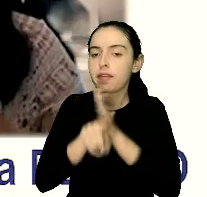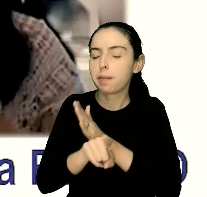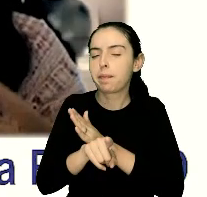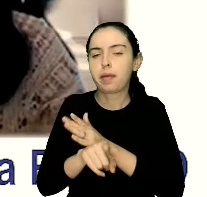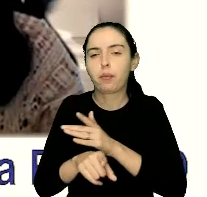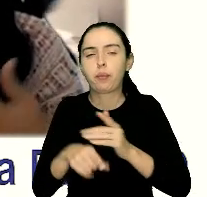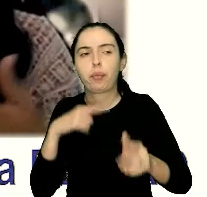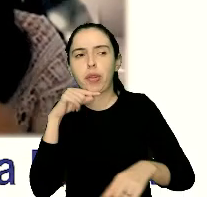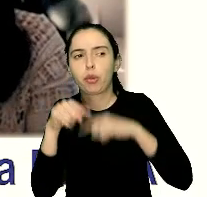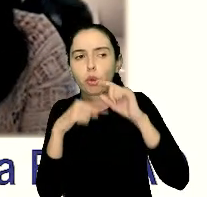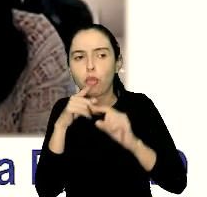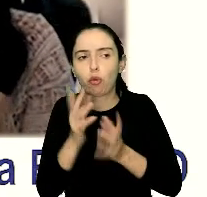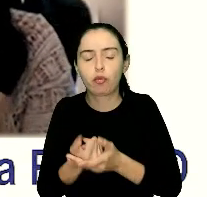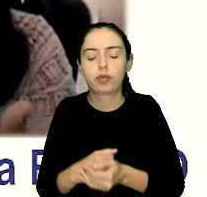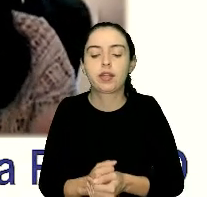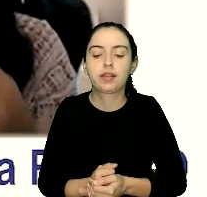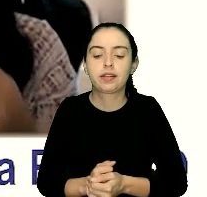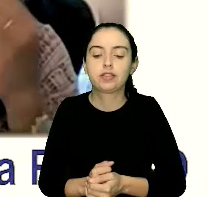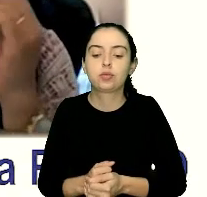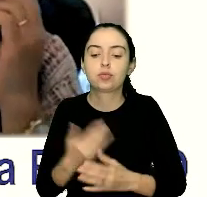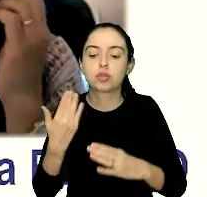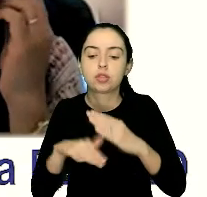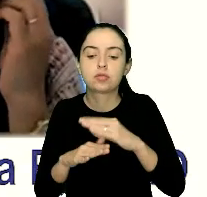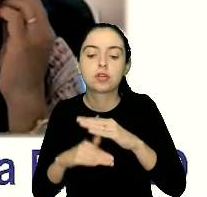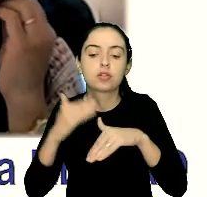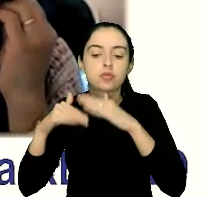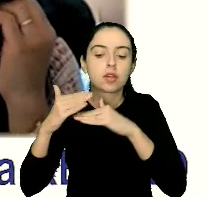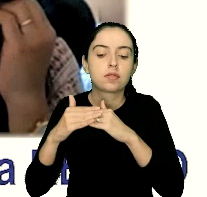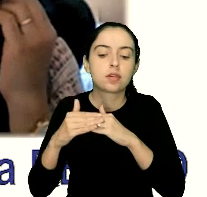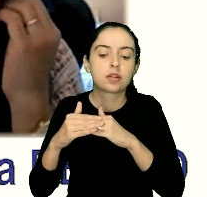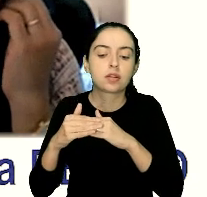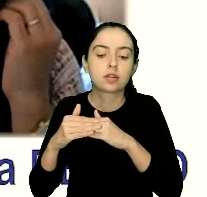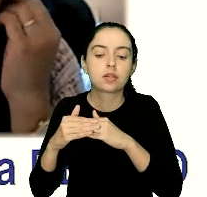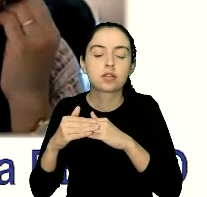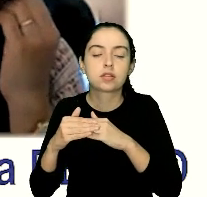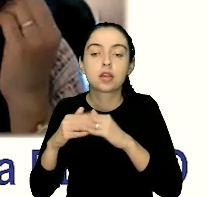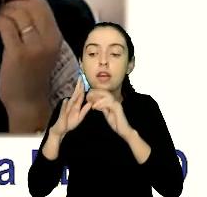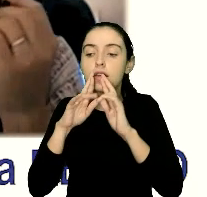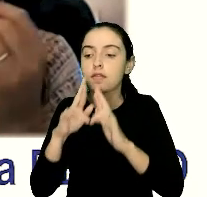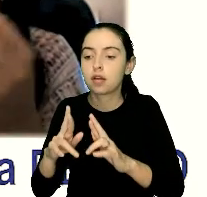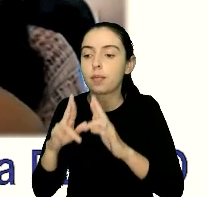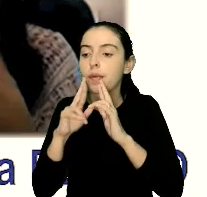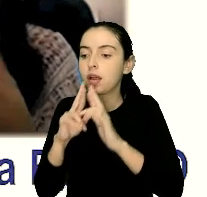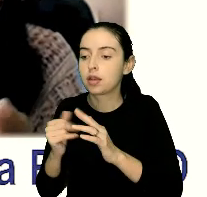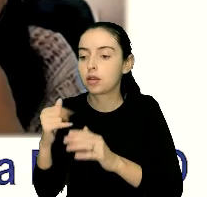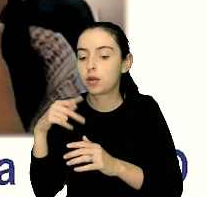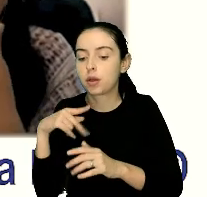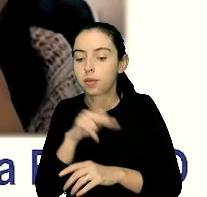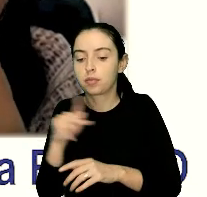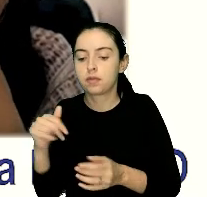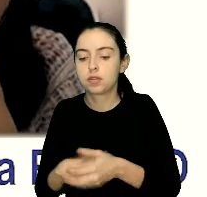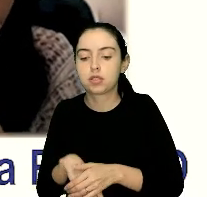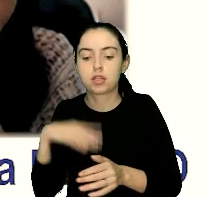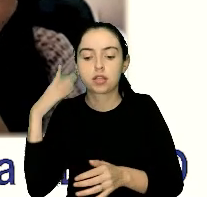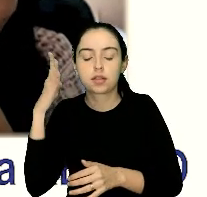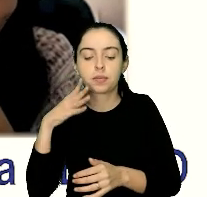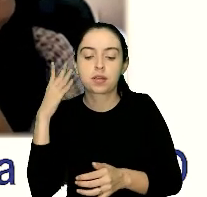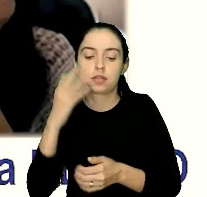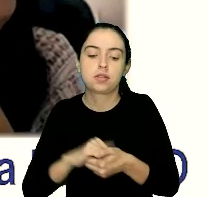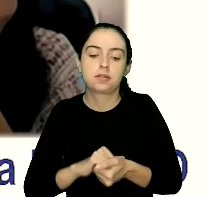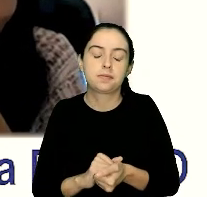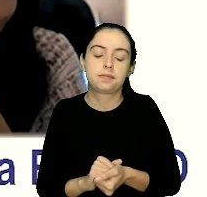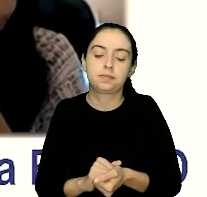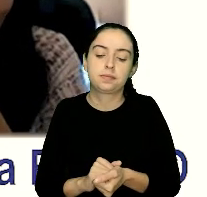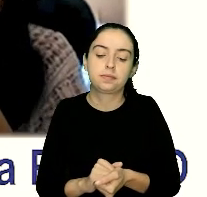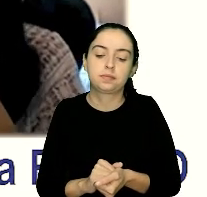medida do possível eu vou estar repassando para a professora ao longo da palestra, e ela vai procurar